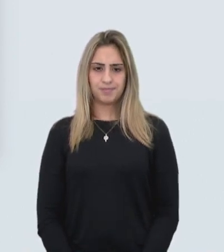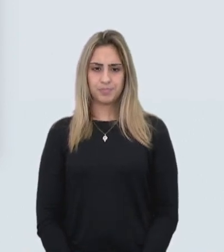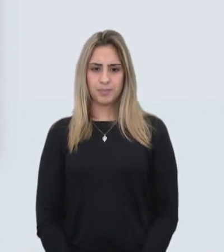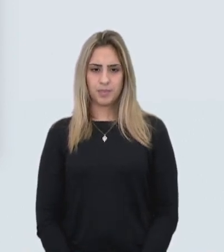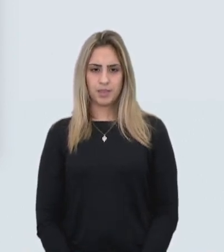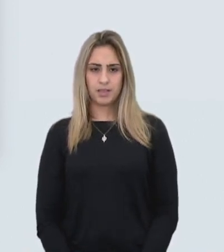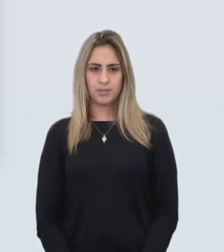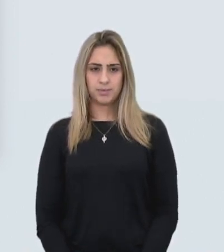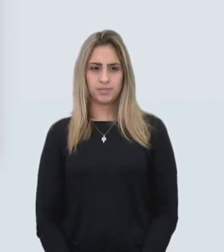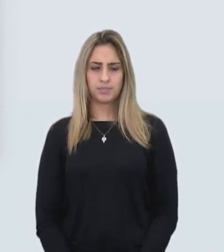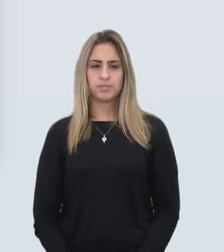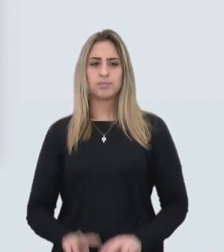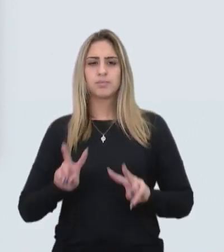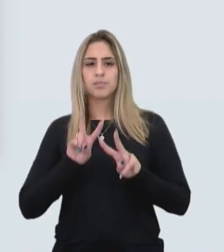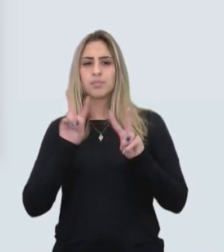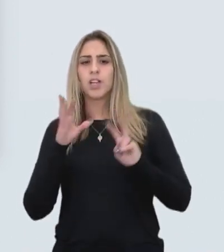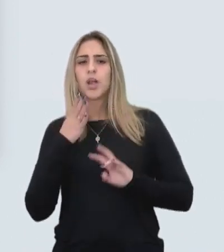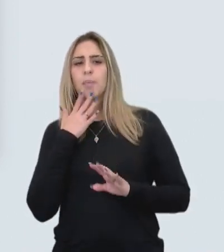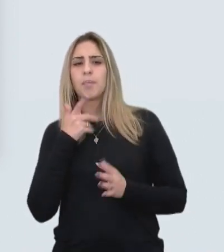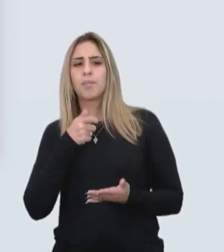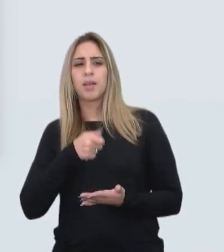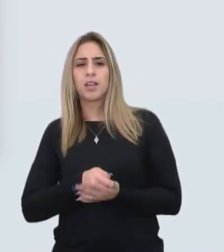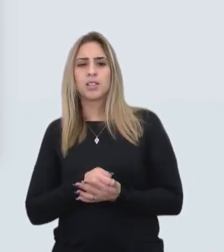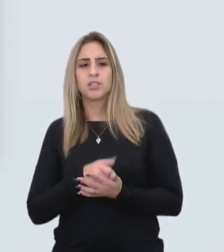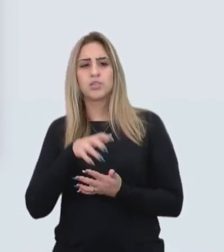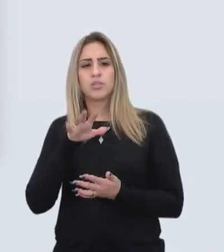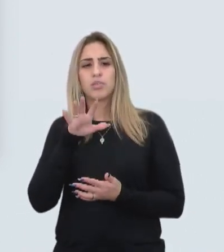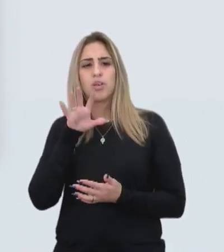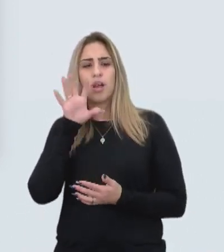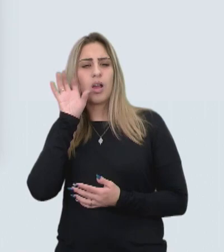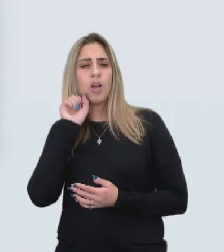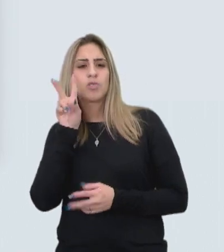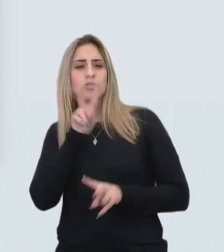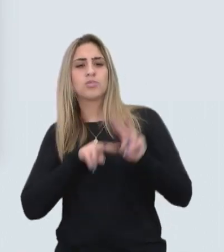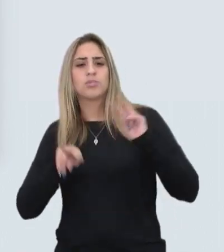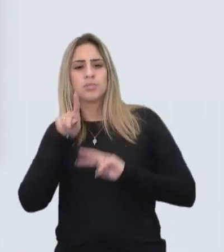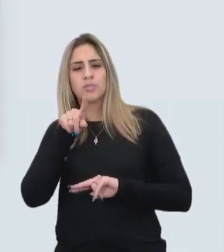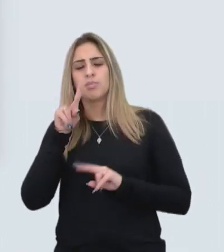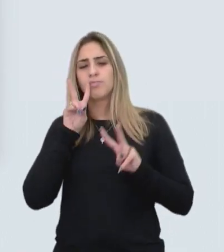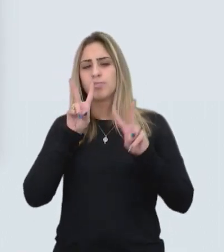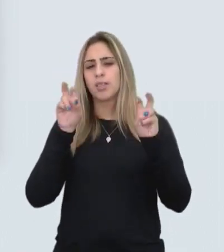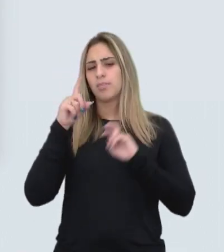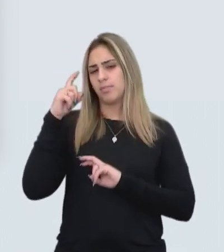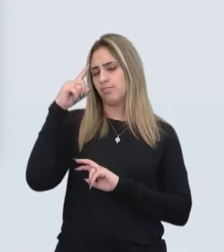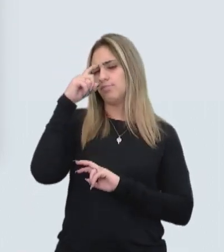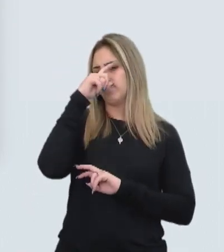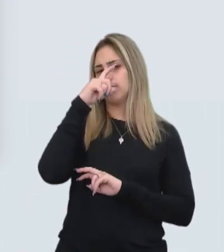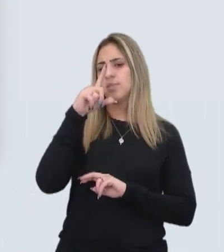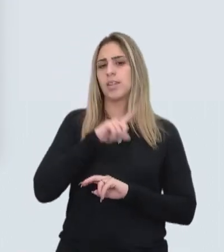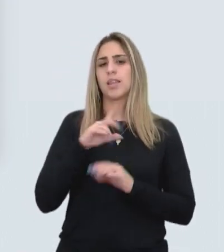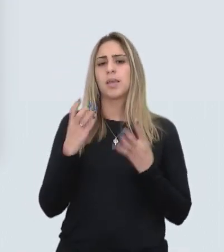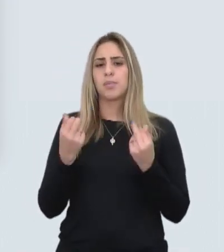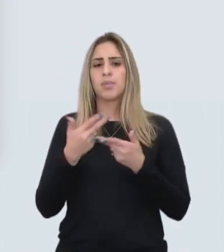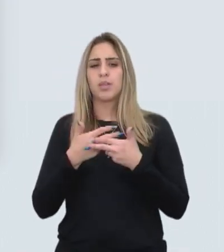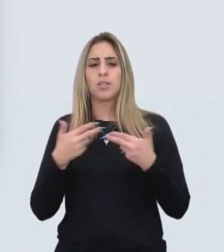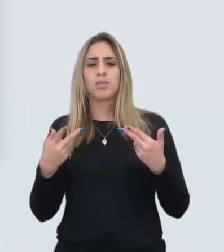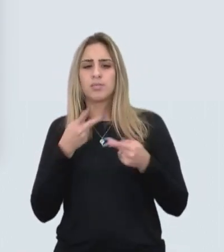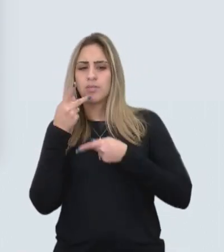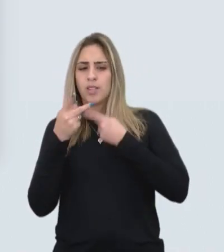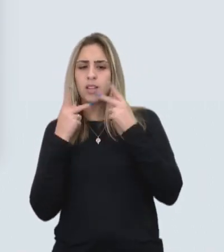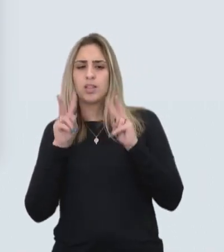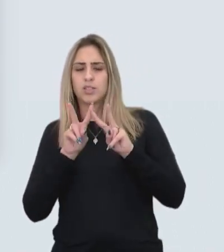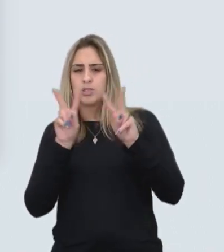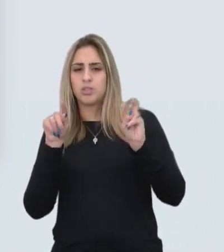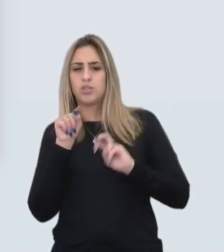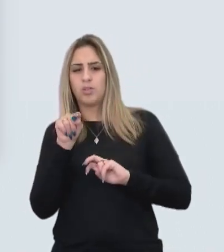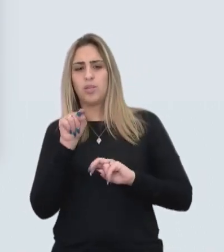Então, sobre machismo no audiovisual é um tema que, infelizmente, é interminável. Tem muita coisa para se falar sobre isso. Eu